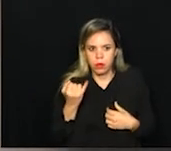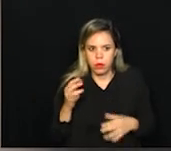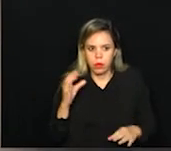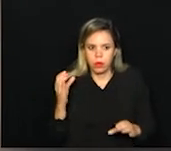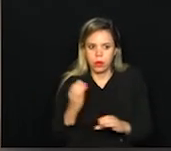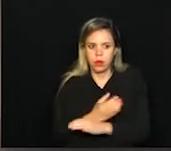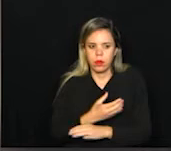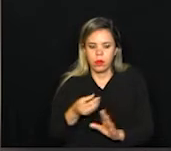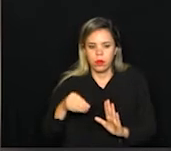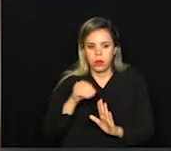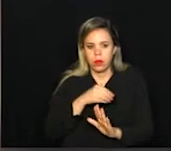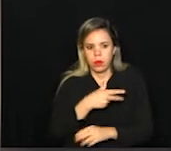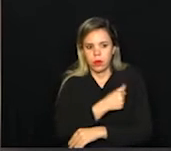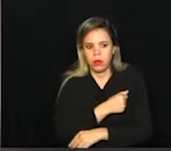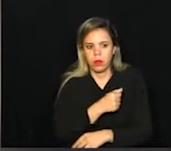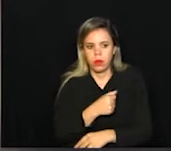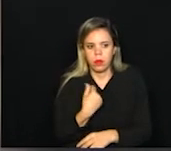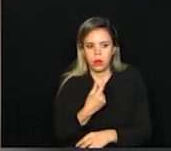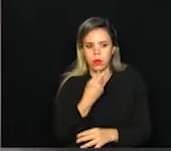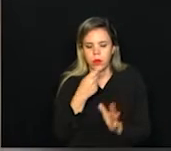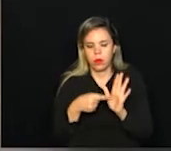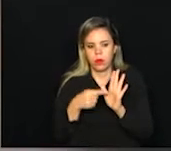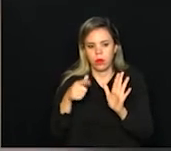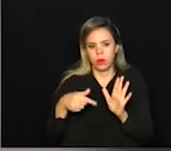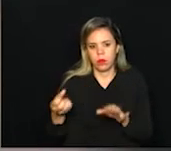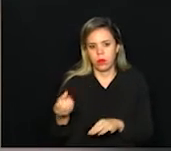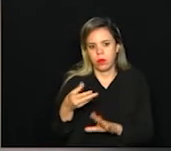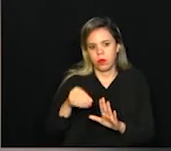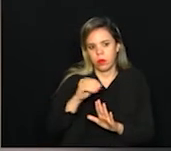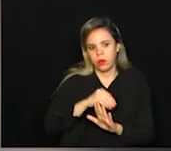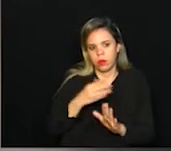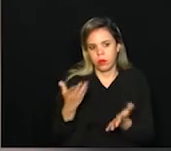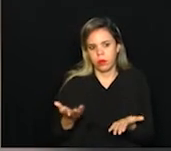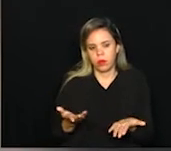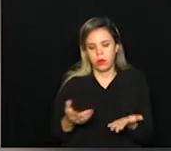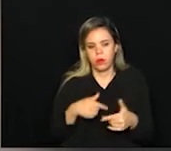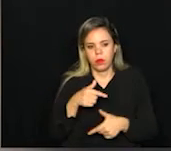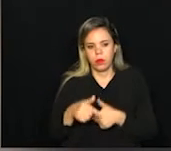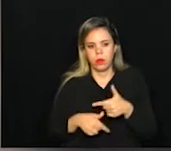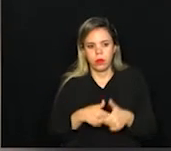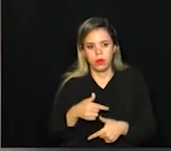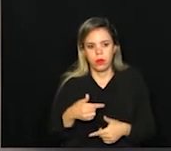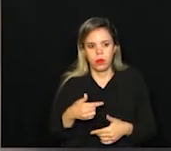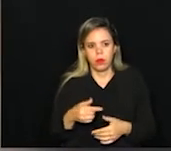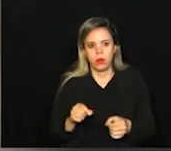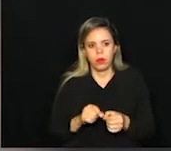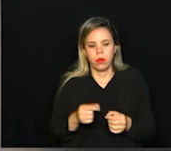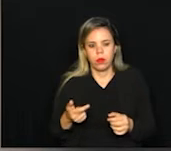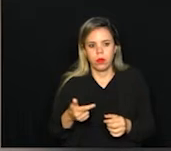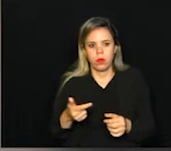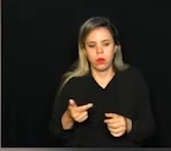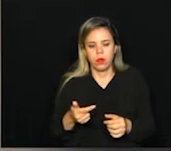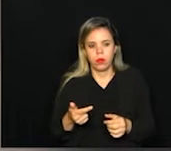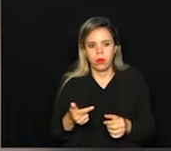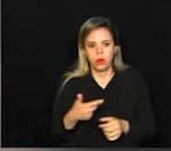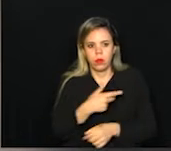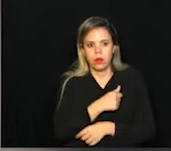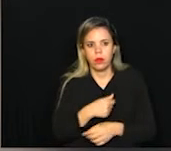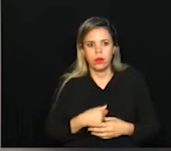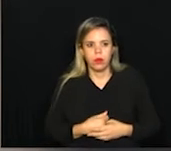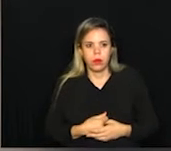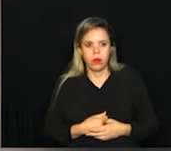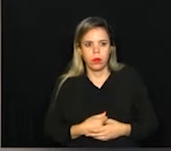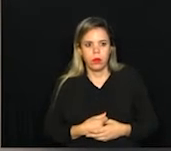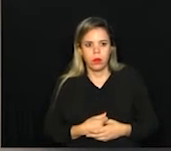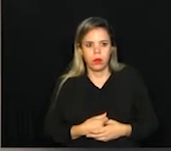completem o esquema vacinal. Então, quando nós mostramos esse novo calendário, nós estamos trabalhando simultaneamente com as segundas doses da vacina.